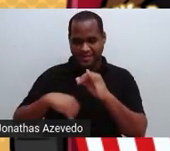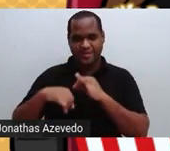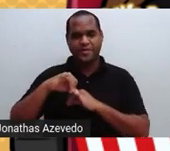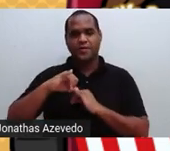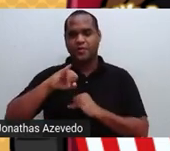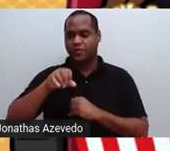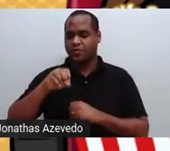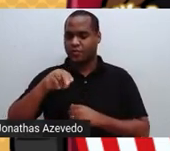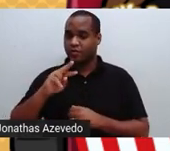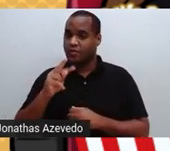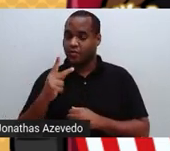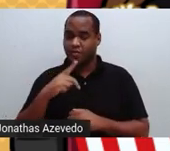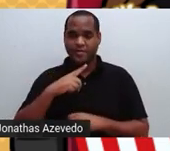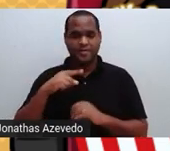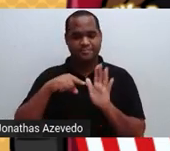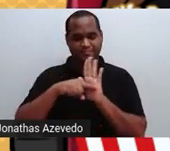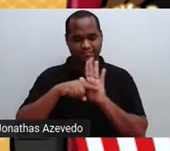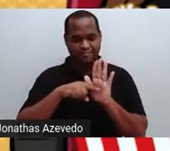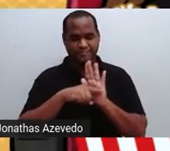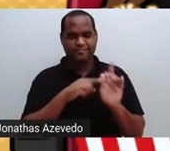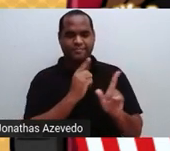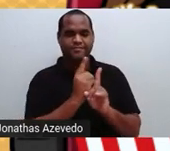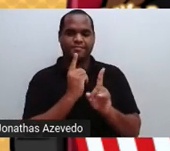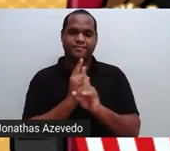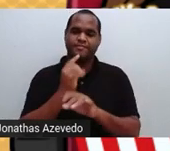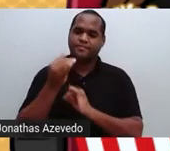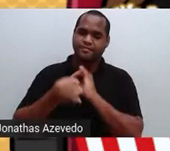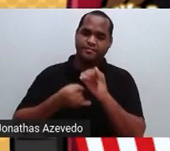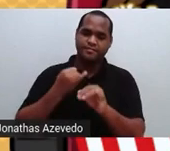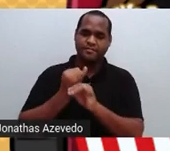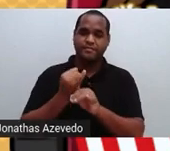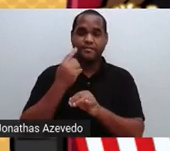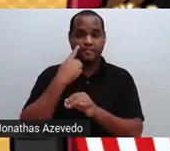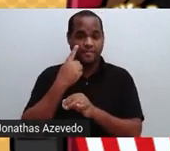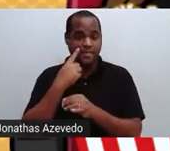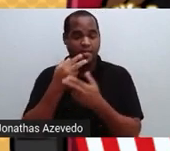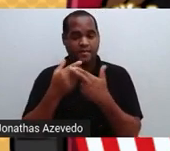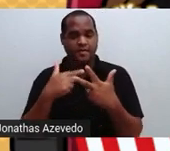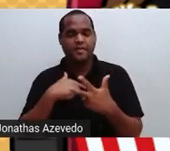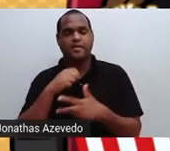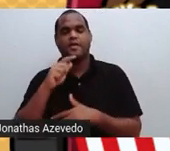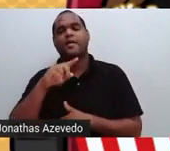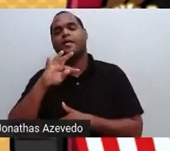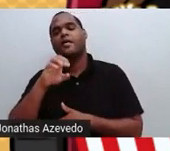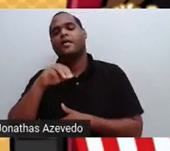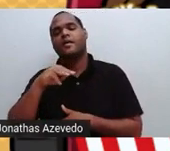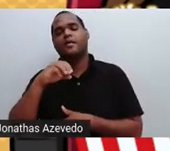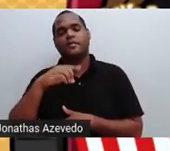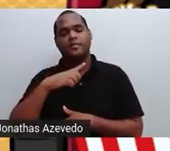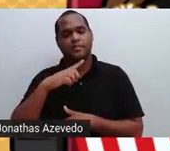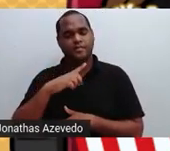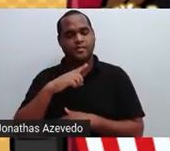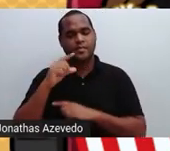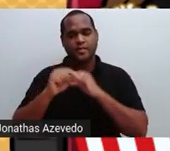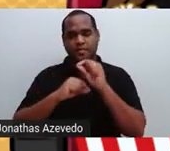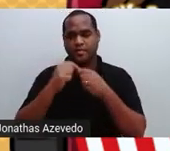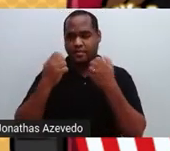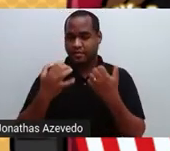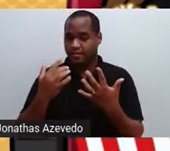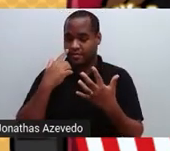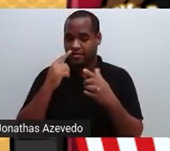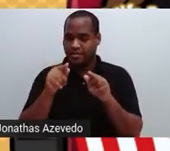através de várias pesquisas, e o que Leucipo e Demócrito tinham razão. Que o átomo era realmente pequeno e até então